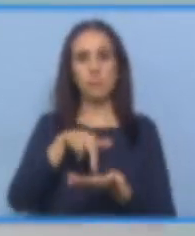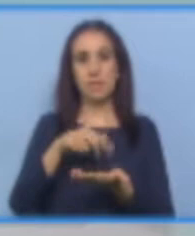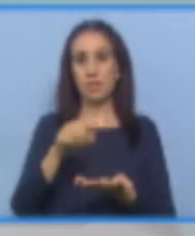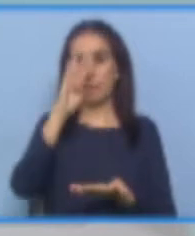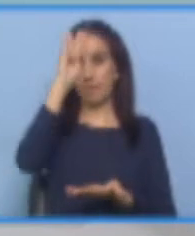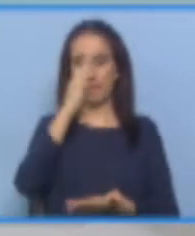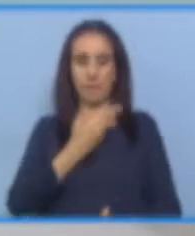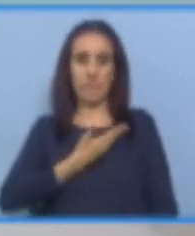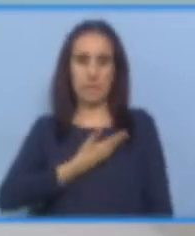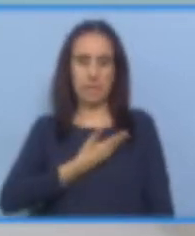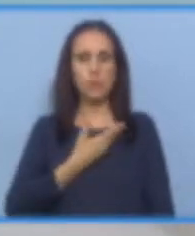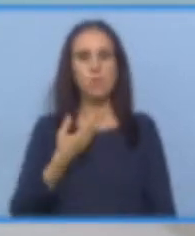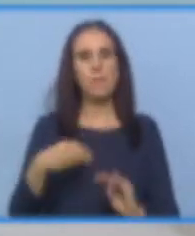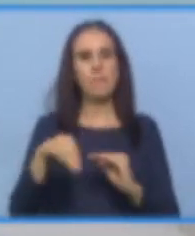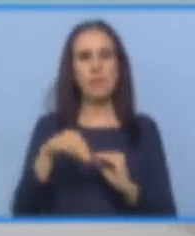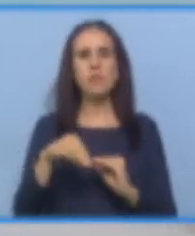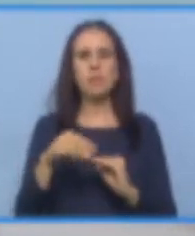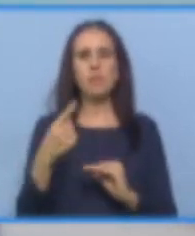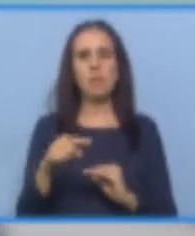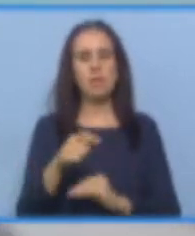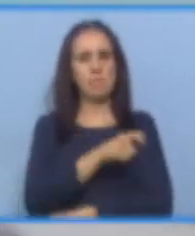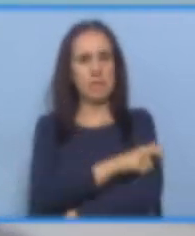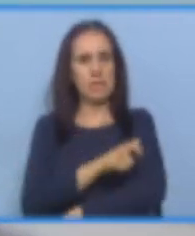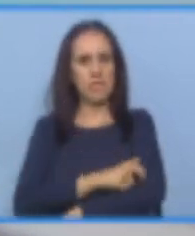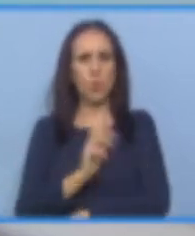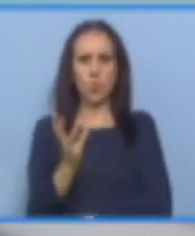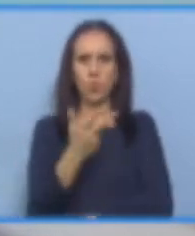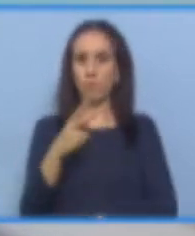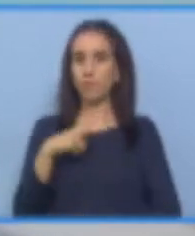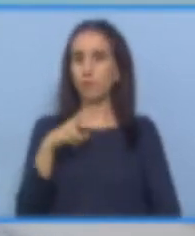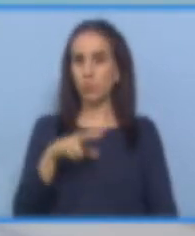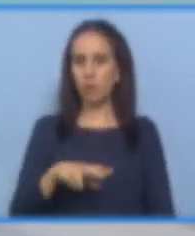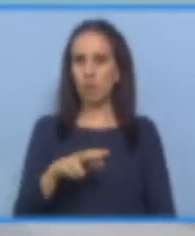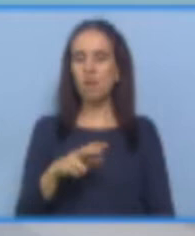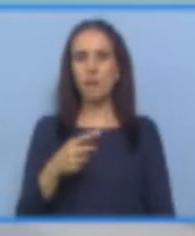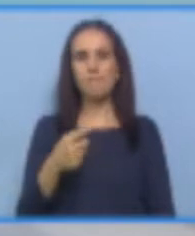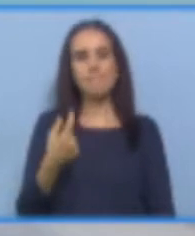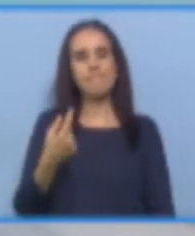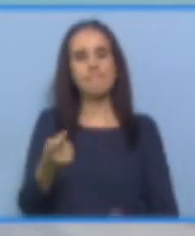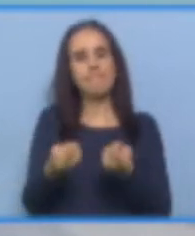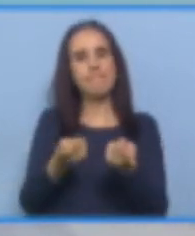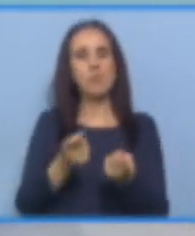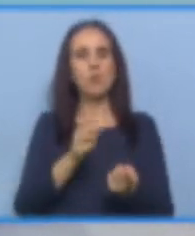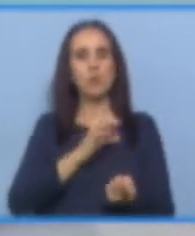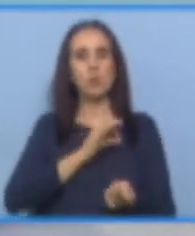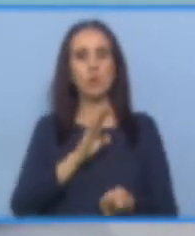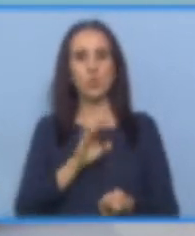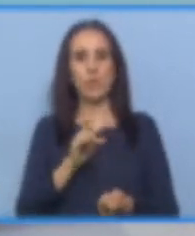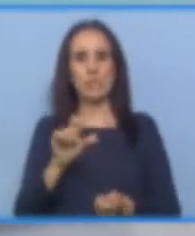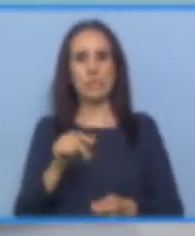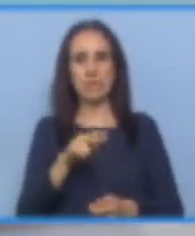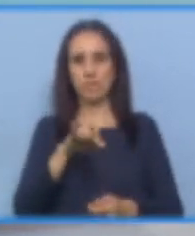Papa Francisco e também uma significativa representação de Portugal, presidida por Dom Joaquim Mendes, que coordena o setor